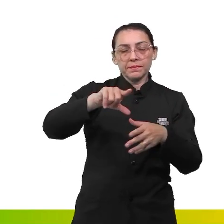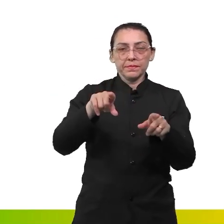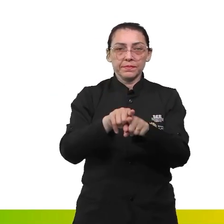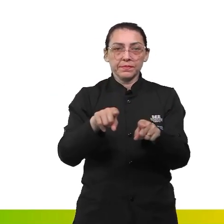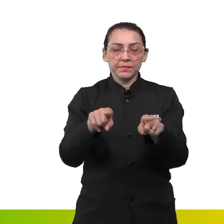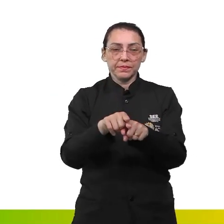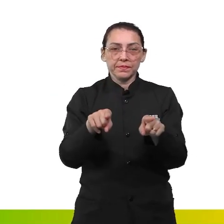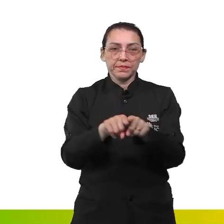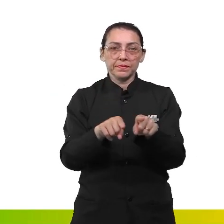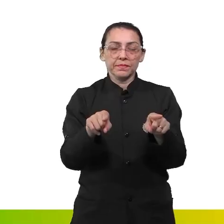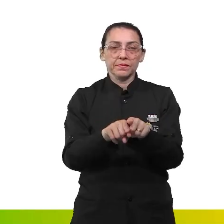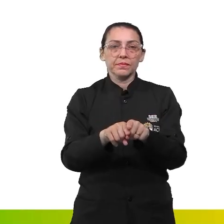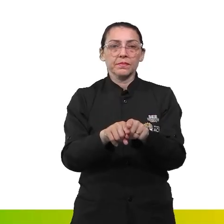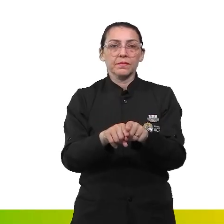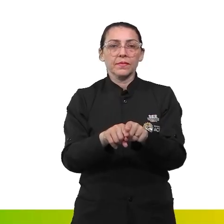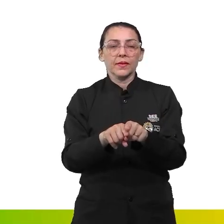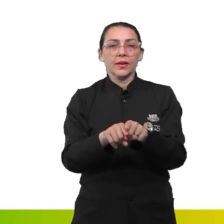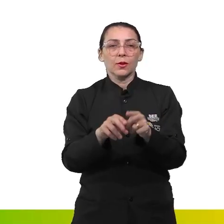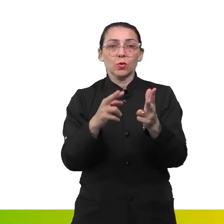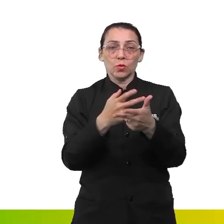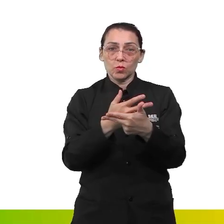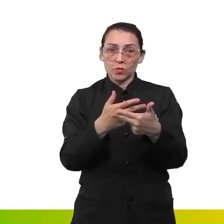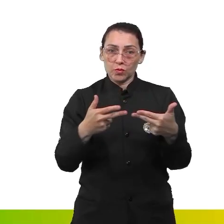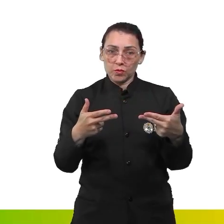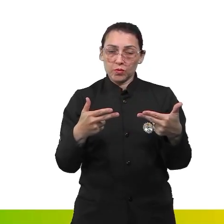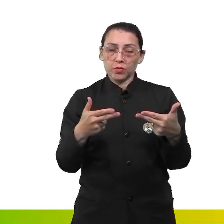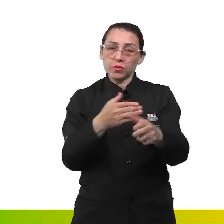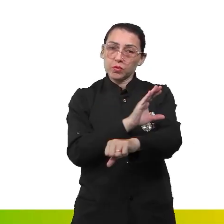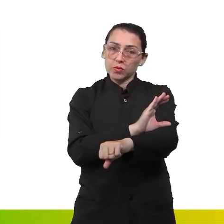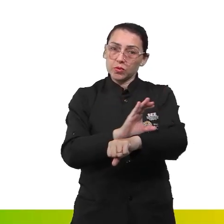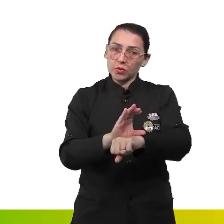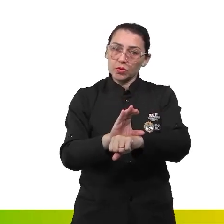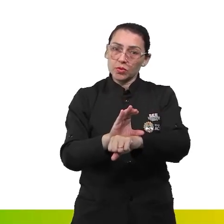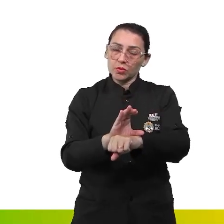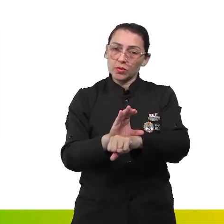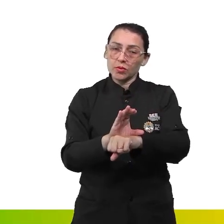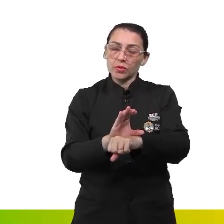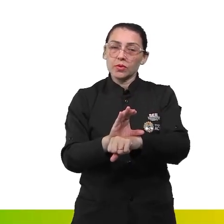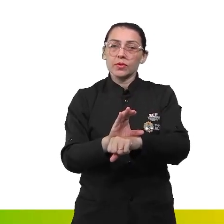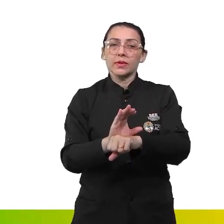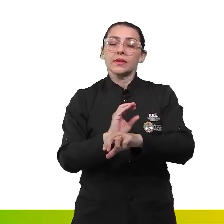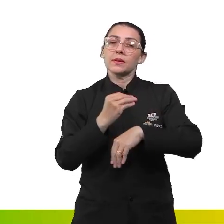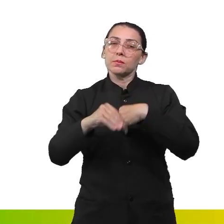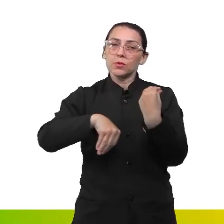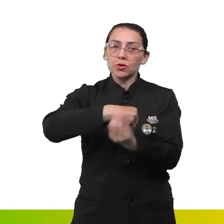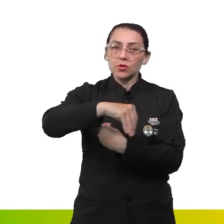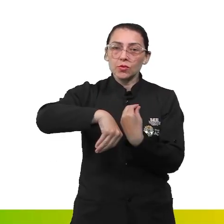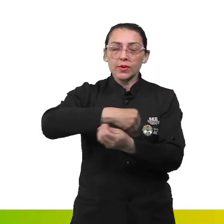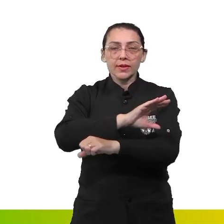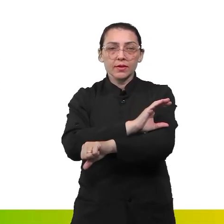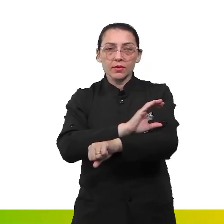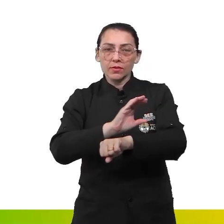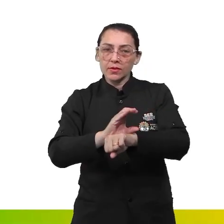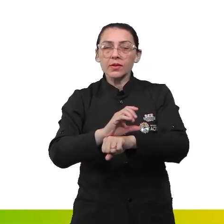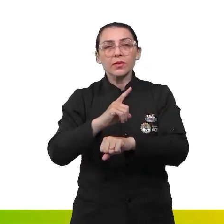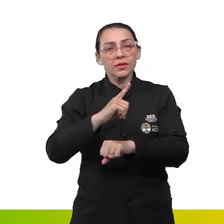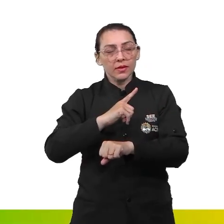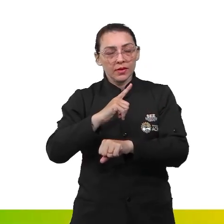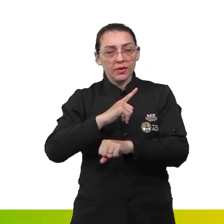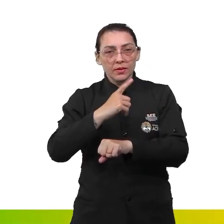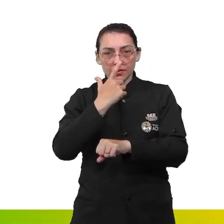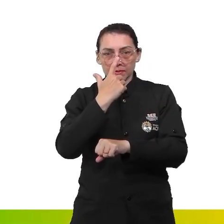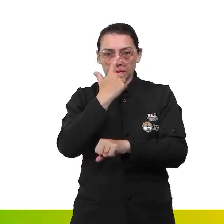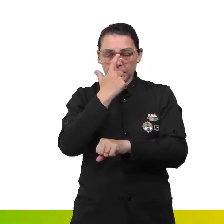é, inclusive, um legado do multiculturalismo, tá? Desse misto de culturas que nós temos